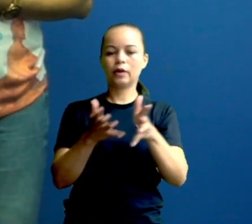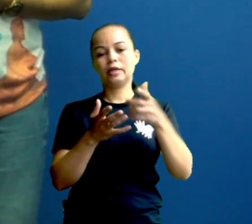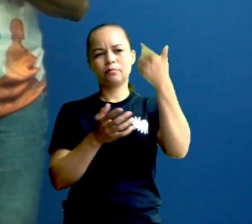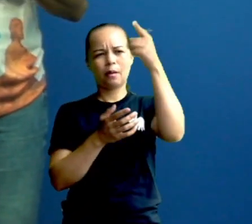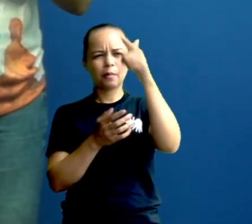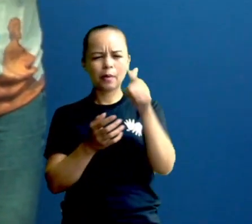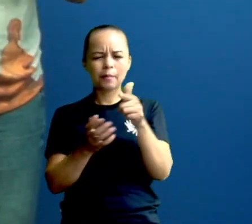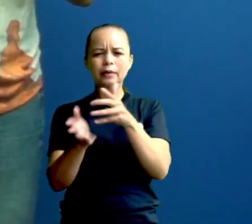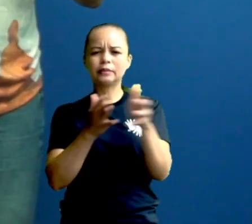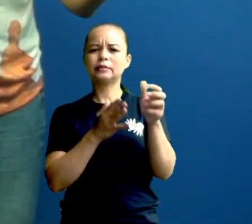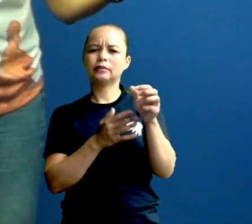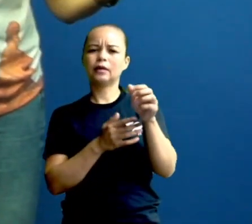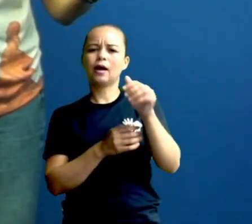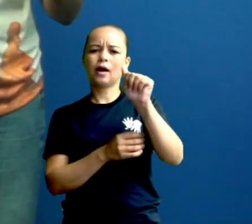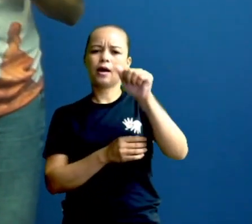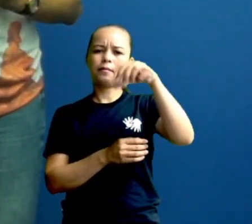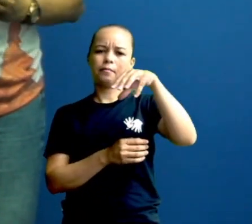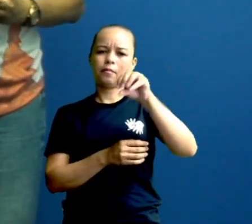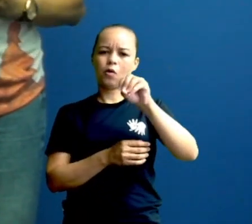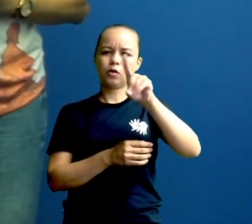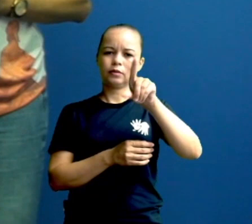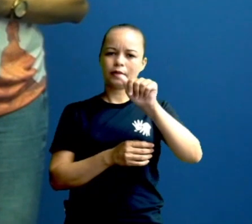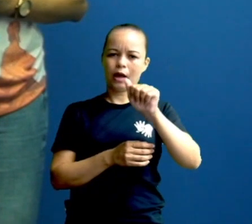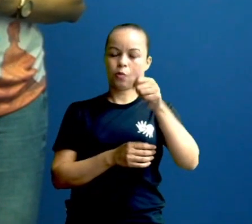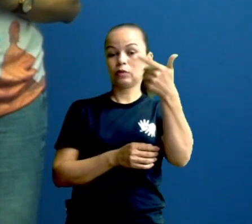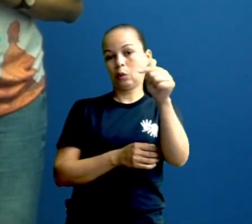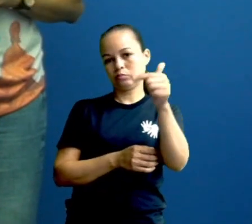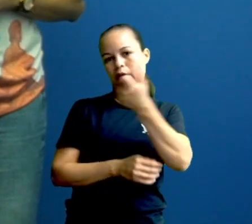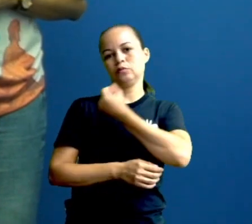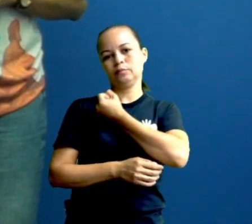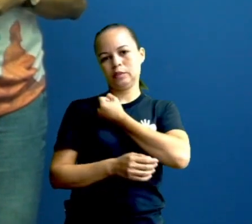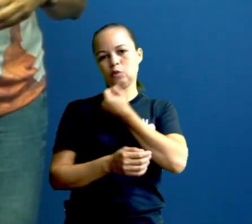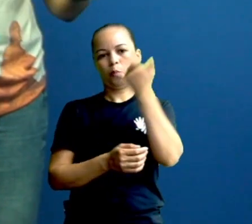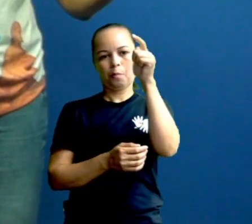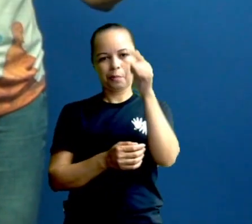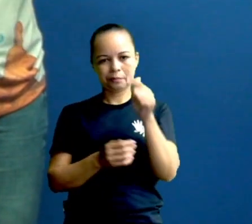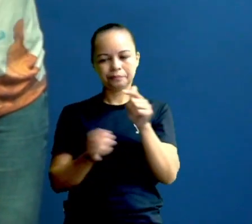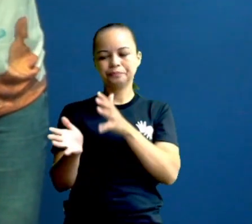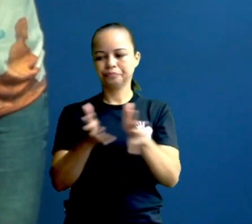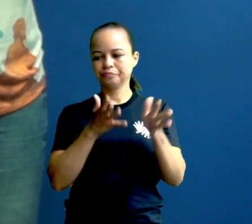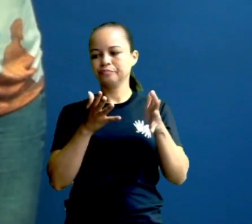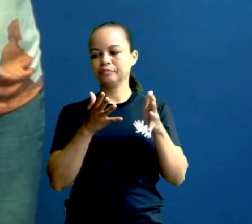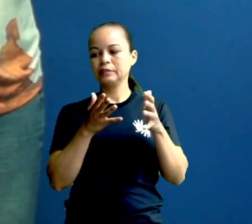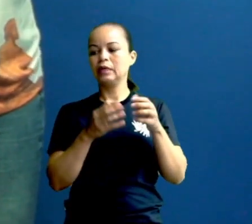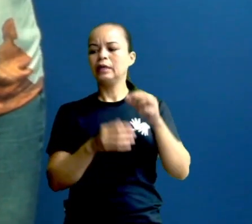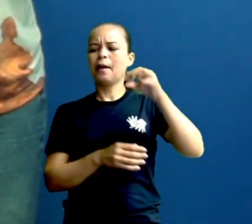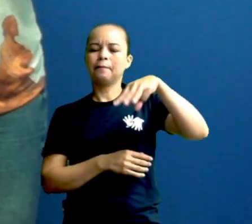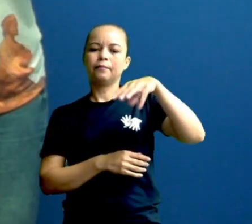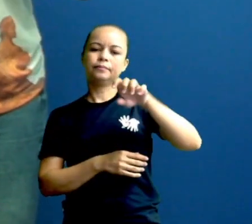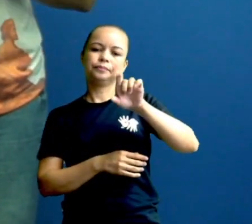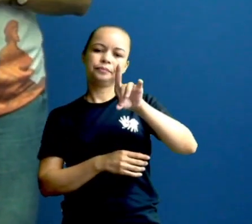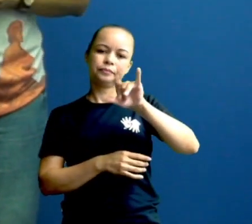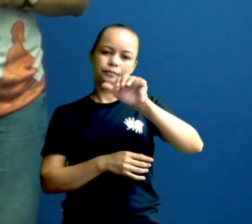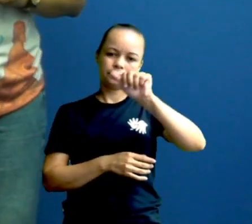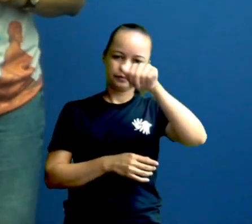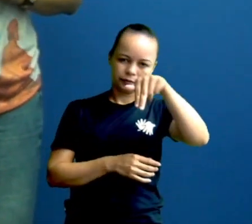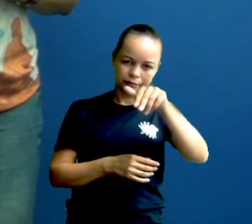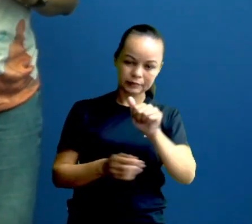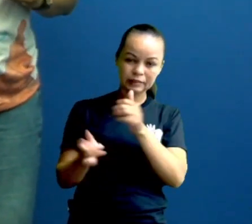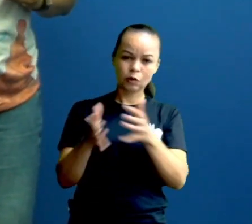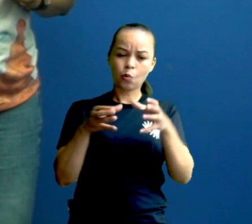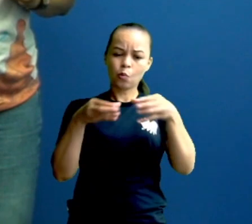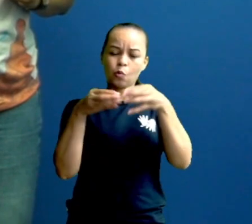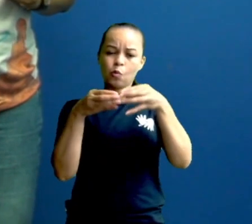se repetindo ali com maior frequência, ok? E a mediana eu preciso saber dos casos em que tiver um conjunto de dados